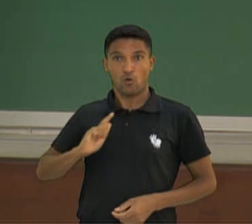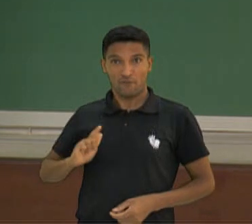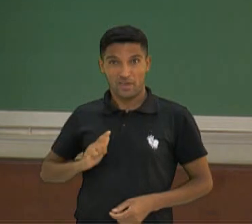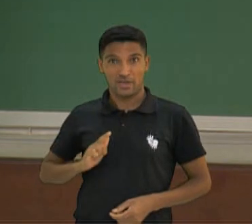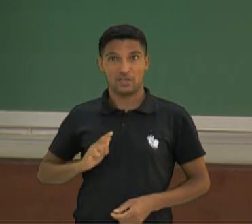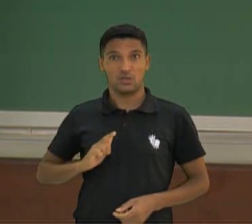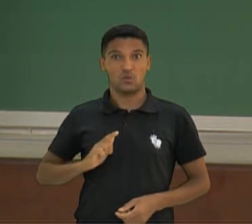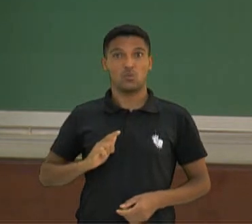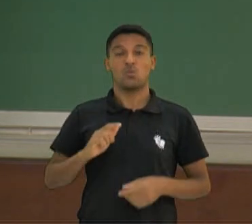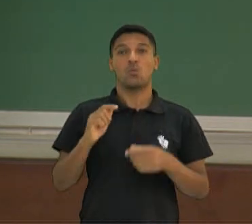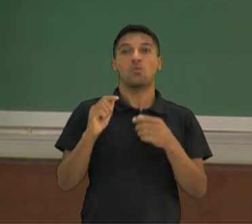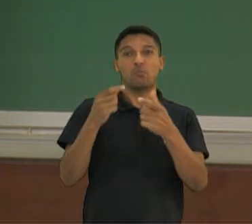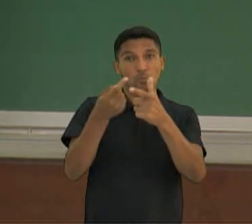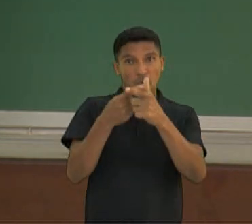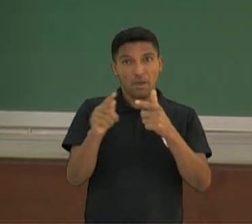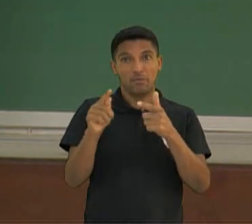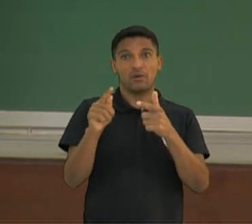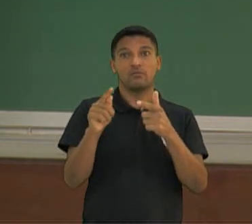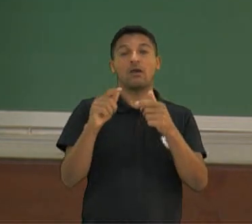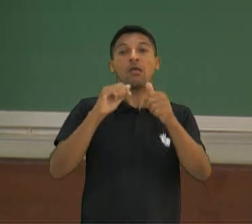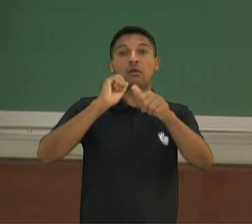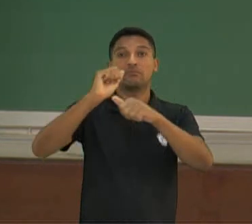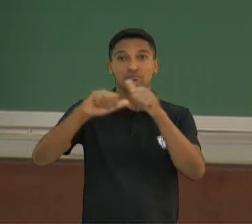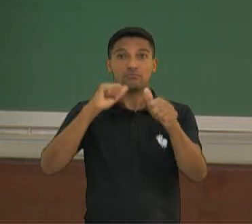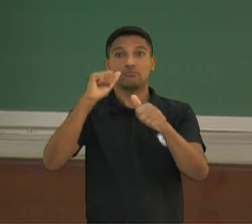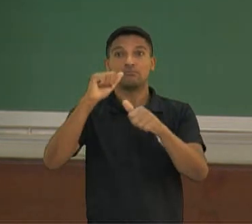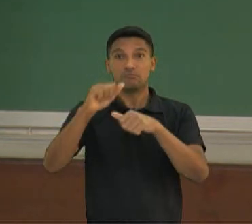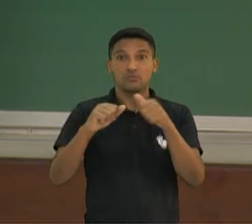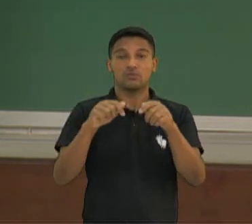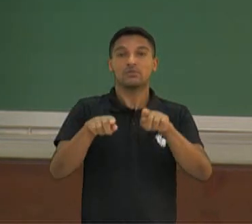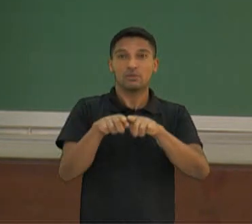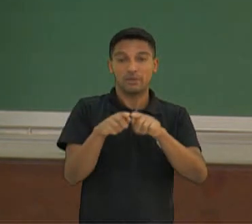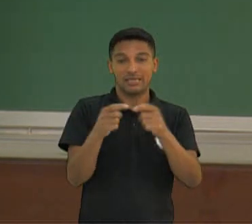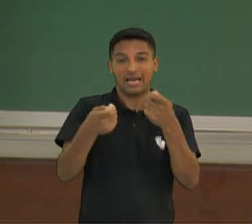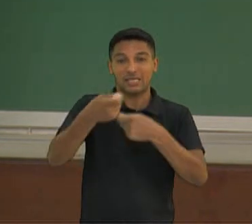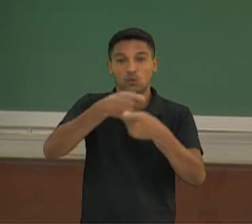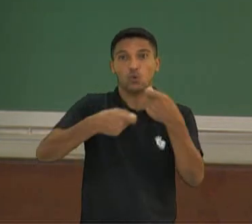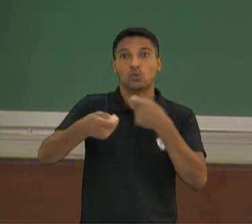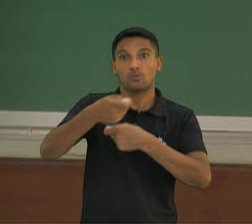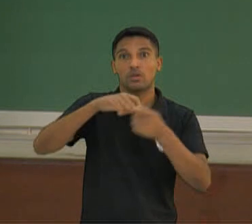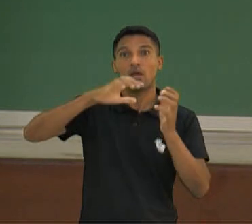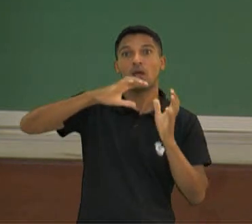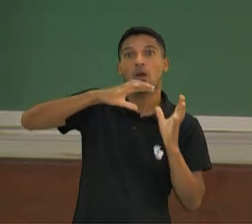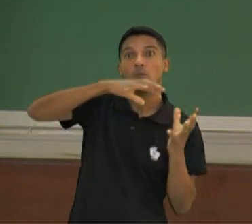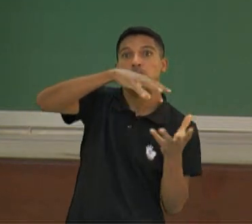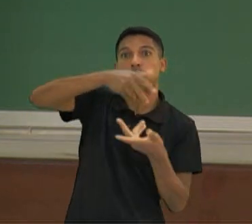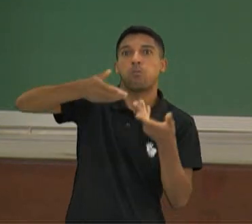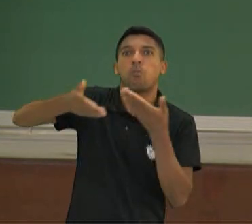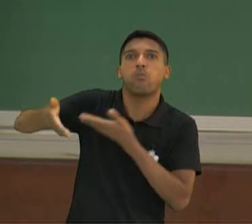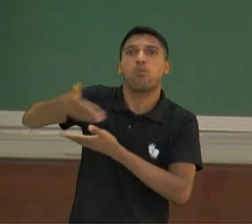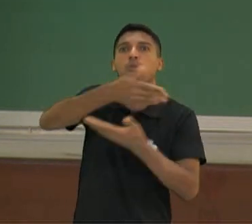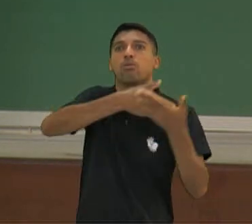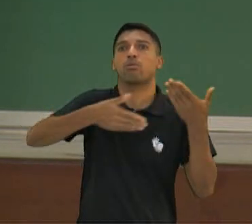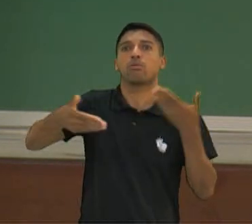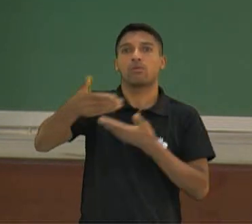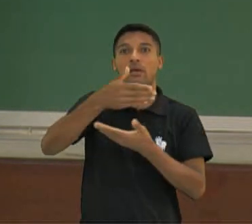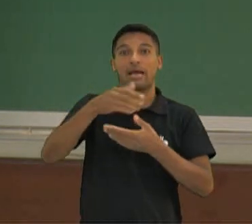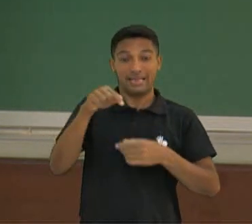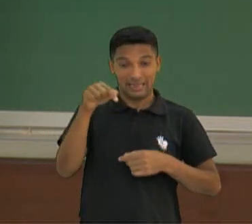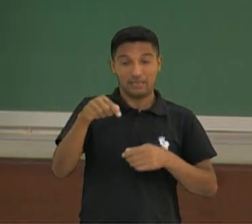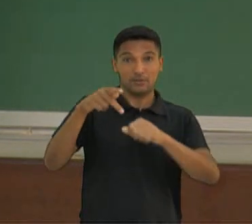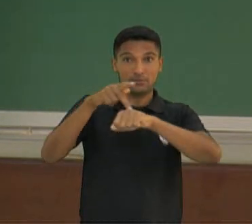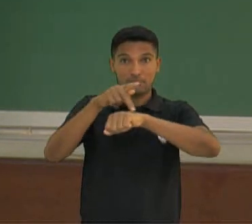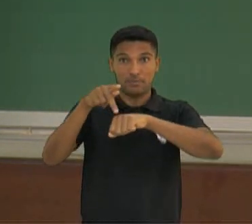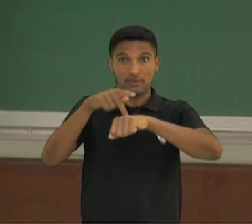transição que está acontecendo na Ásia Central para uma economia mais globalizada, ele renunciou, porque o país estava passando por dificuldades. Mas